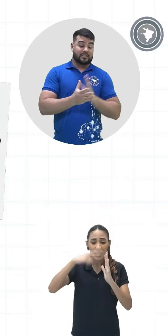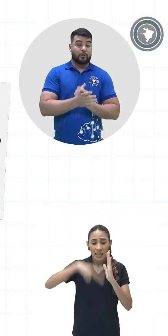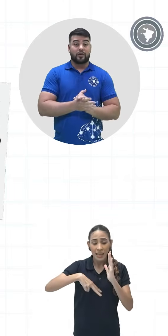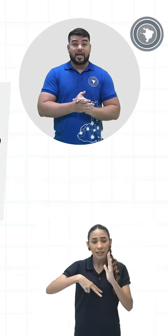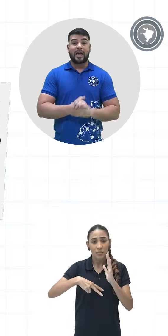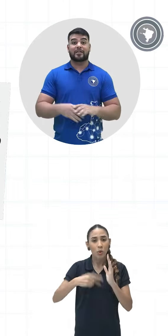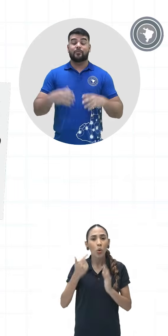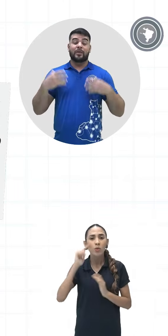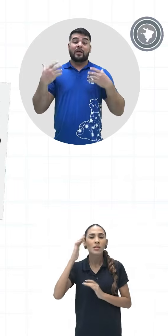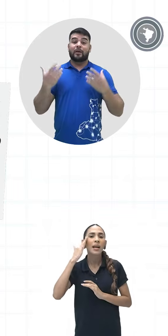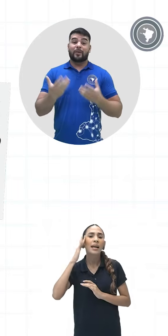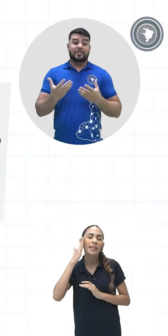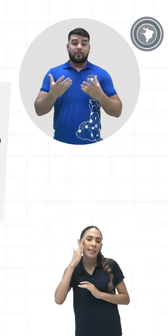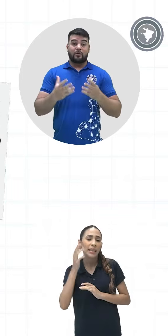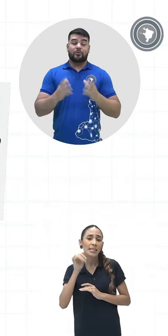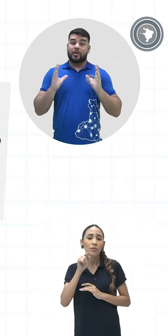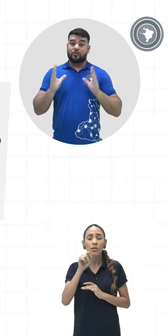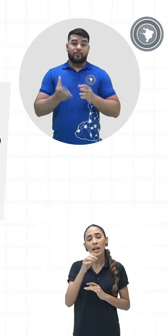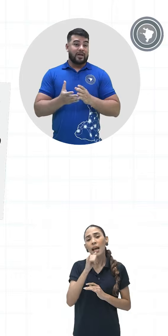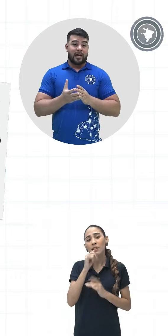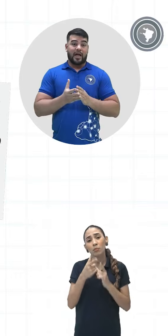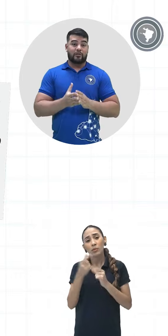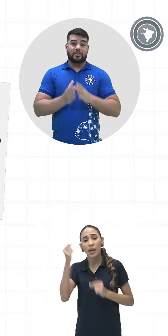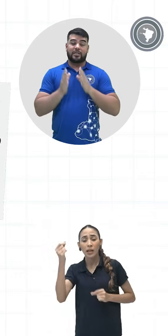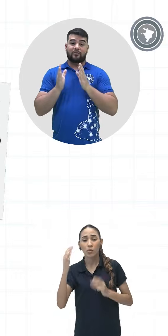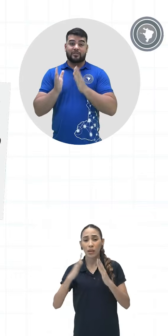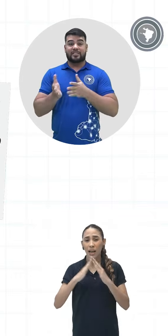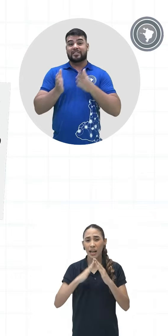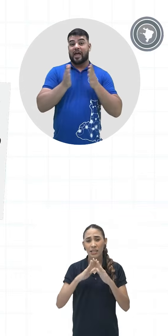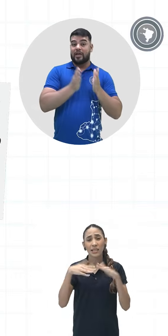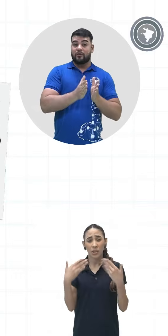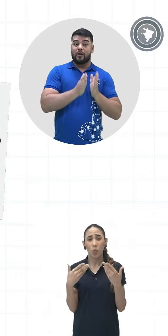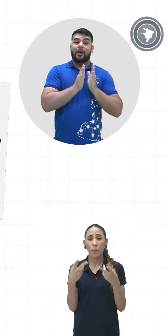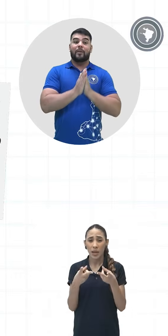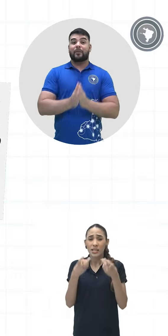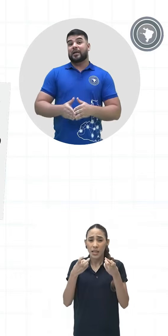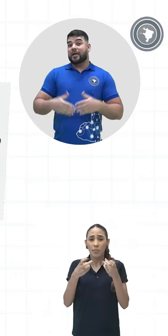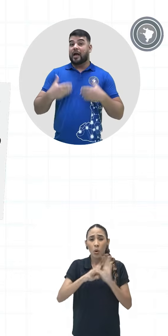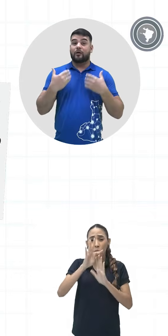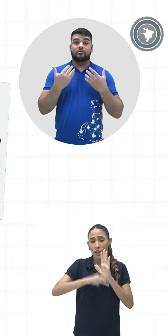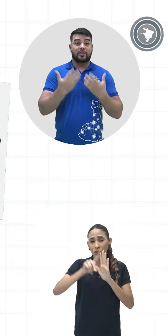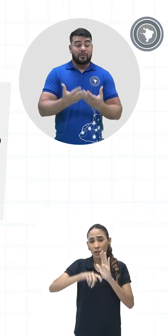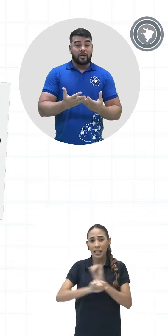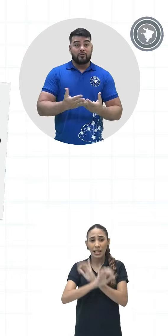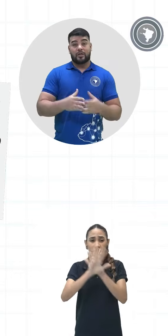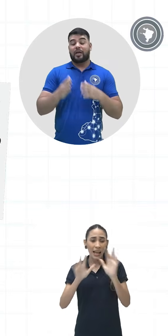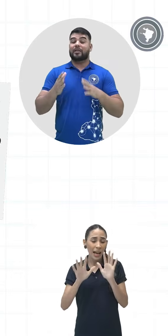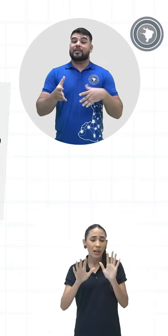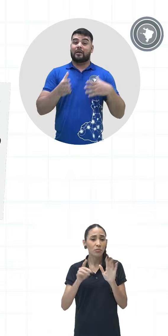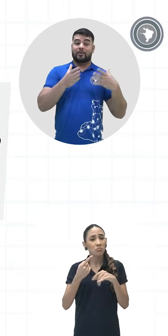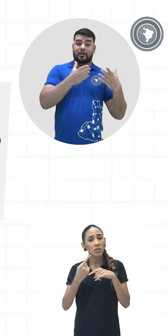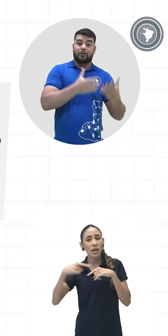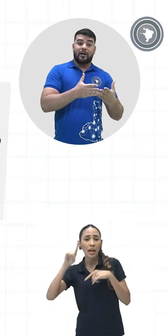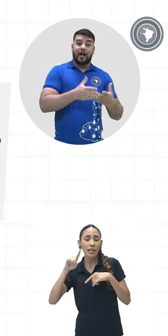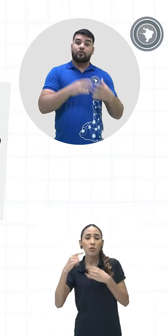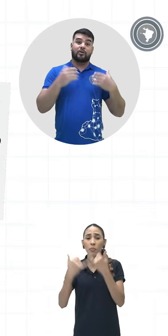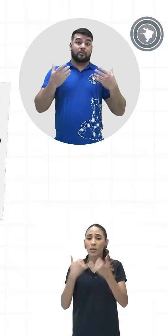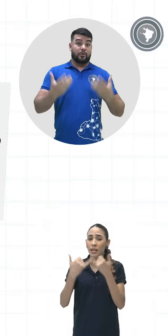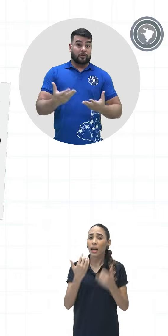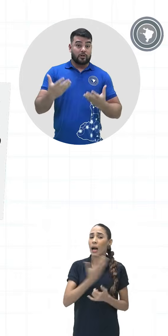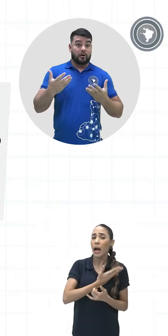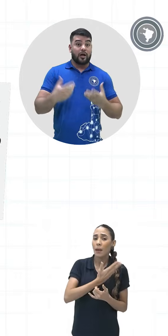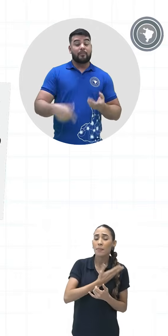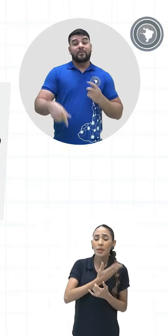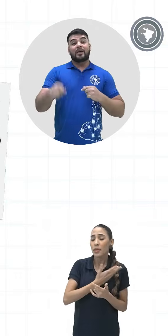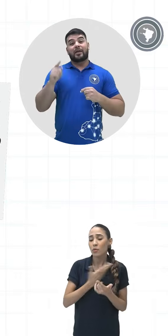repente você saiu de casa. E perceba que o texto é bem claro, dizendo que você saiu para brincar com os amigos em determinado local, no